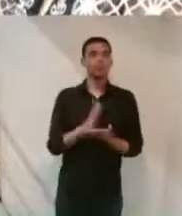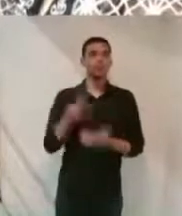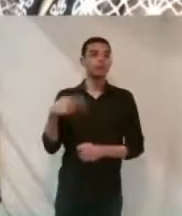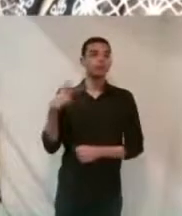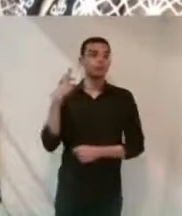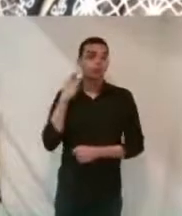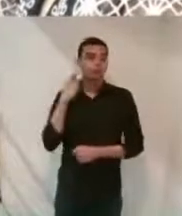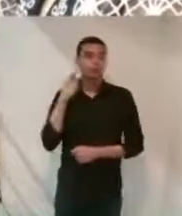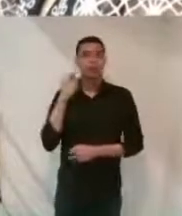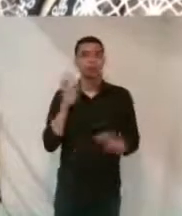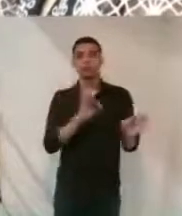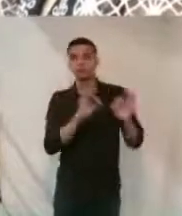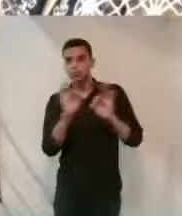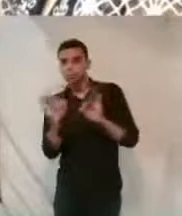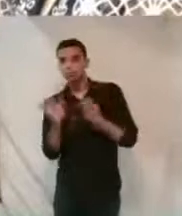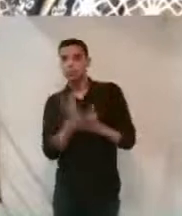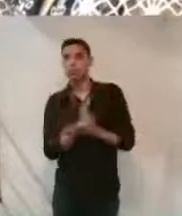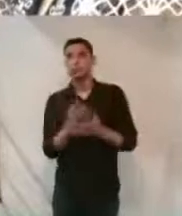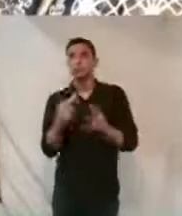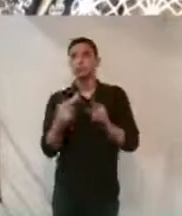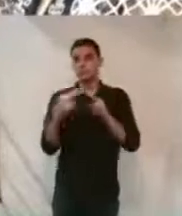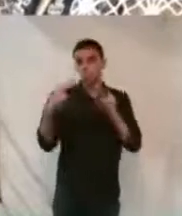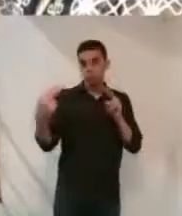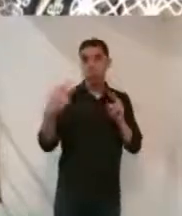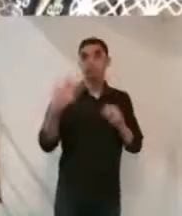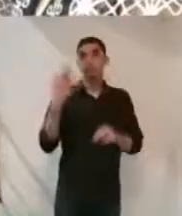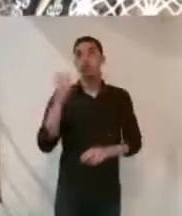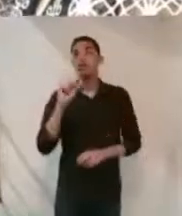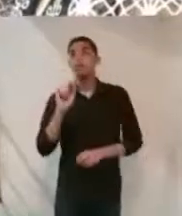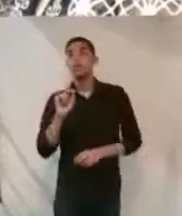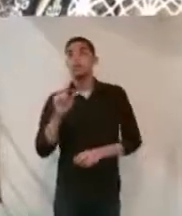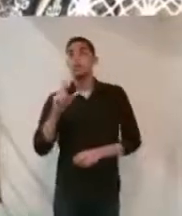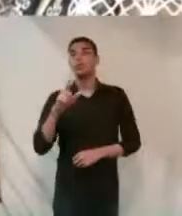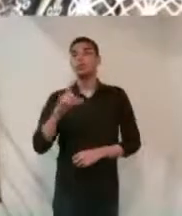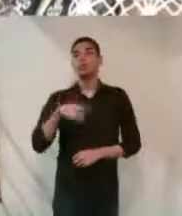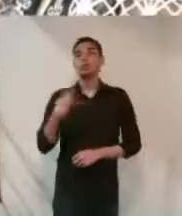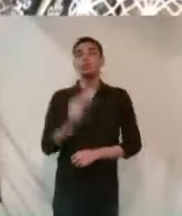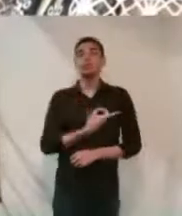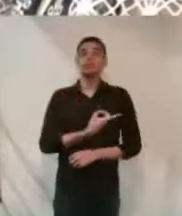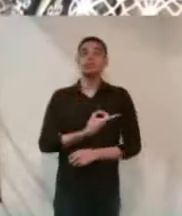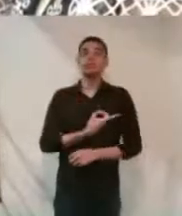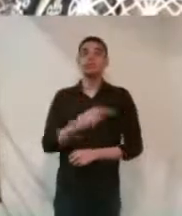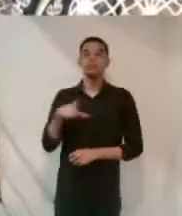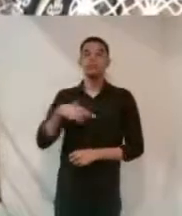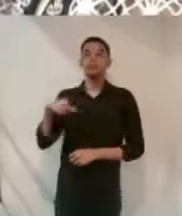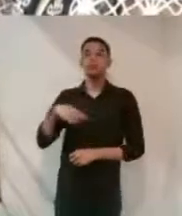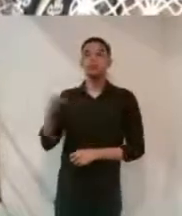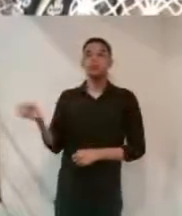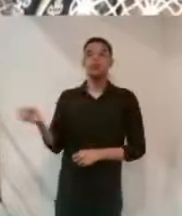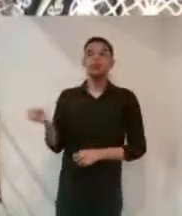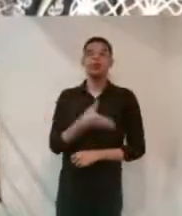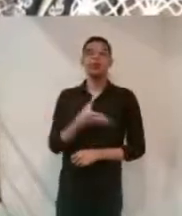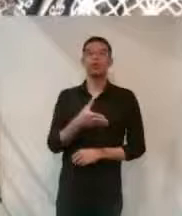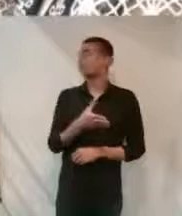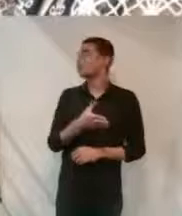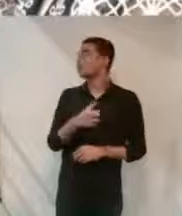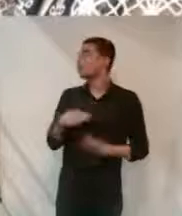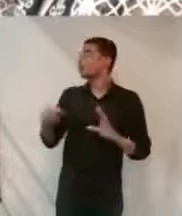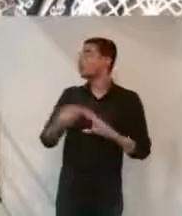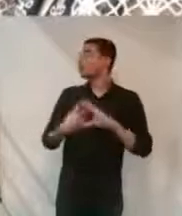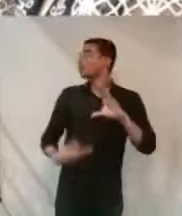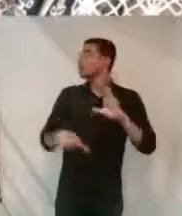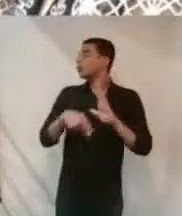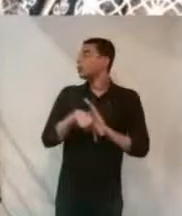alguns também presentes, outros online, para ver a efetividade que se dá essa nova dimensão do direito que se instaurou no Brasil. O doutor Pedro falou que